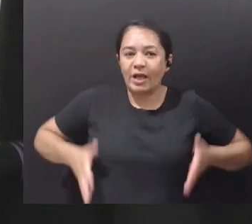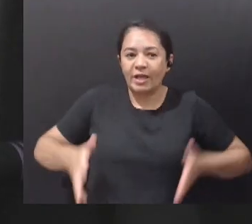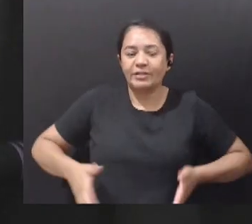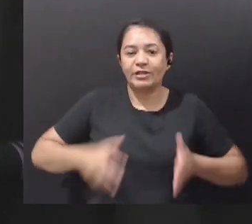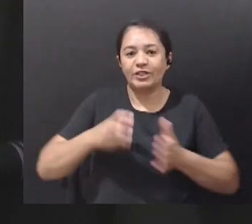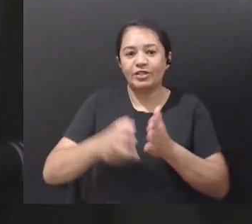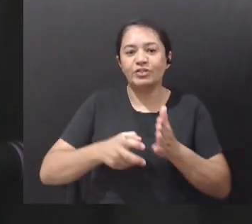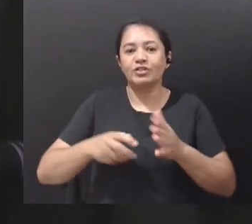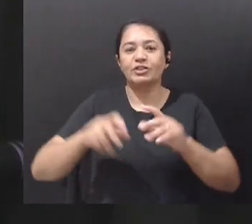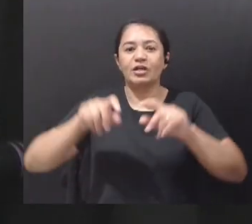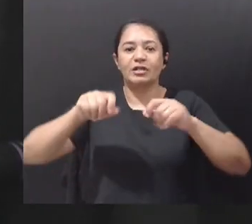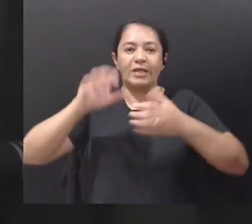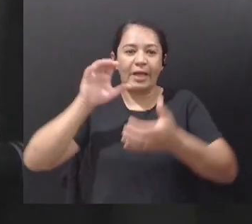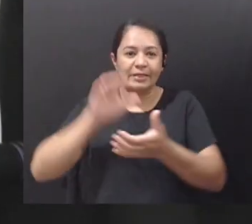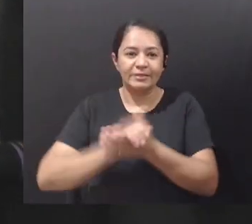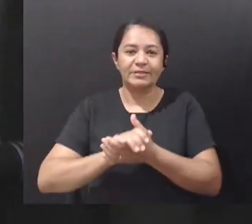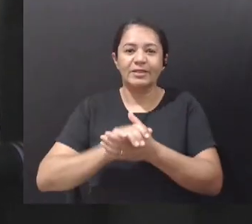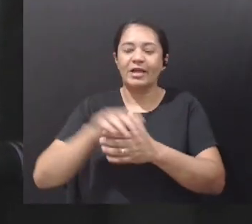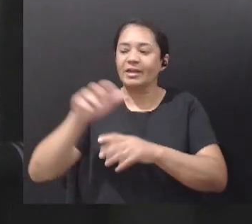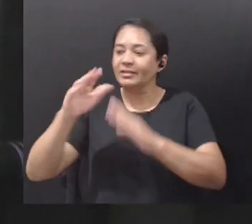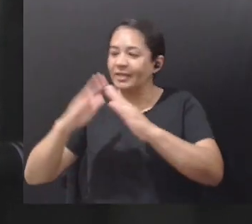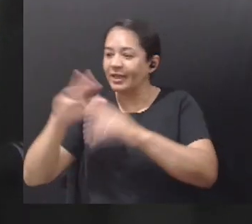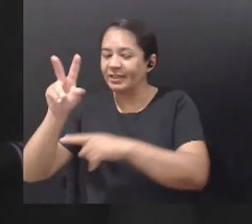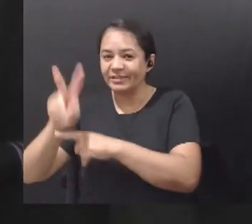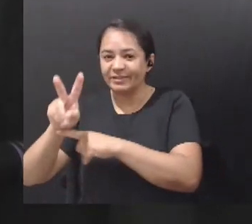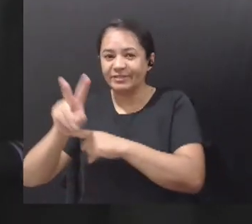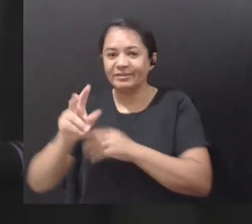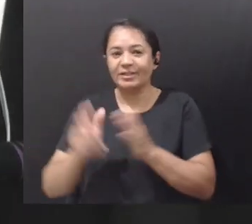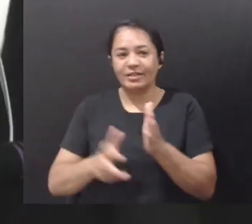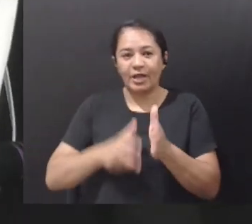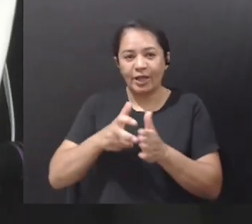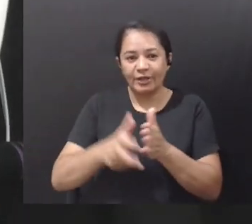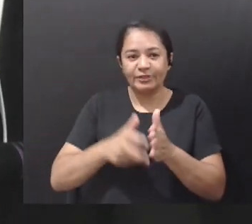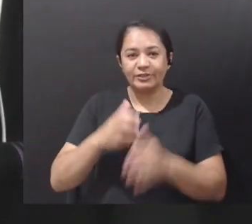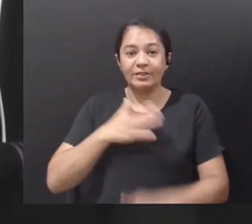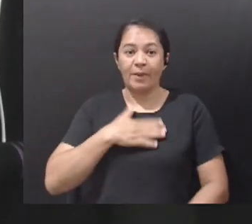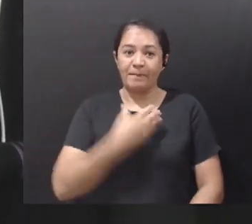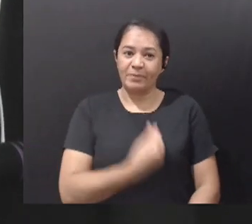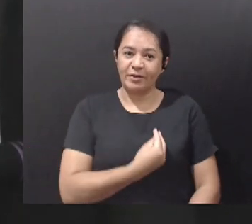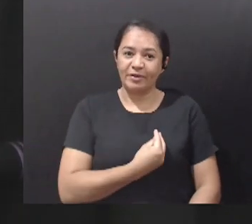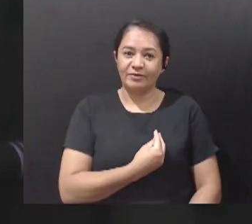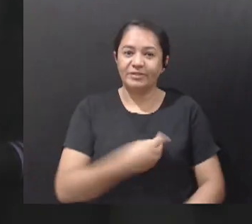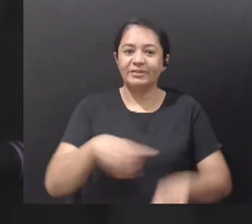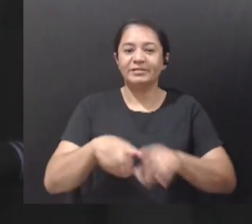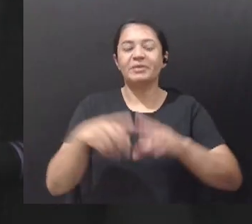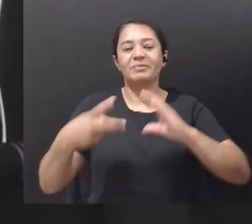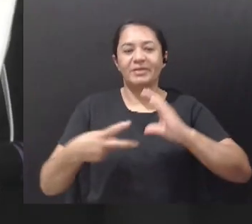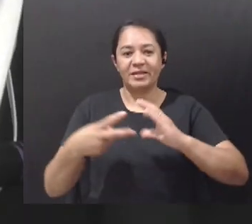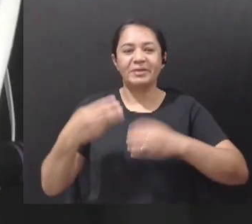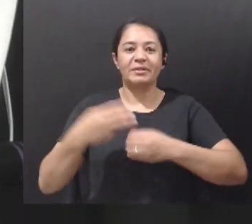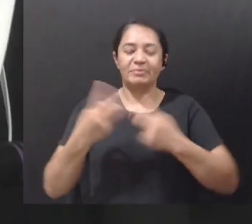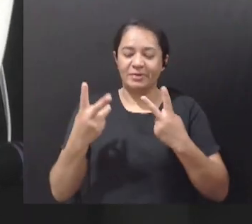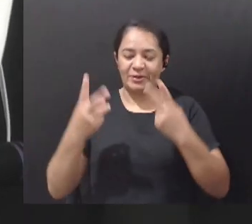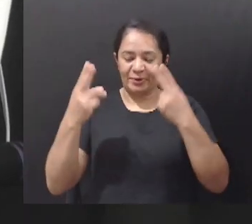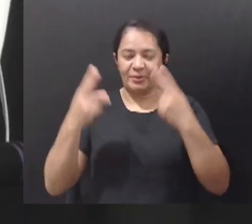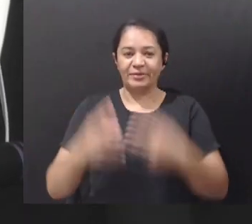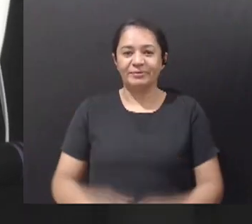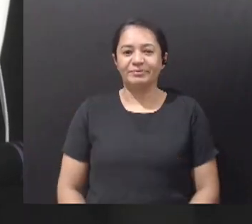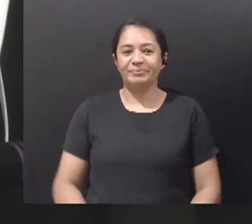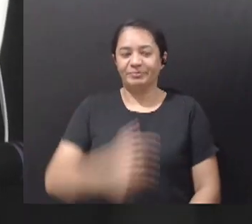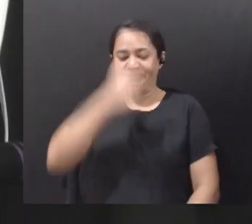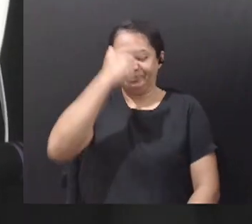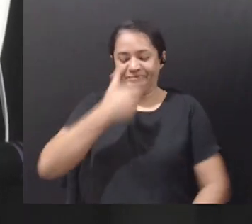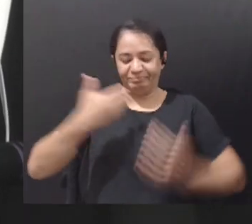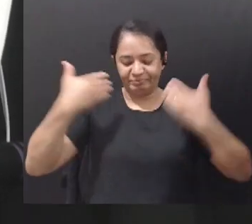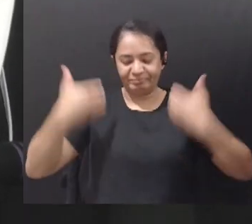cuidar da casa. Então, a cadeira de rodas também faz parte da minha vida, como a Câmara Municipal faz. Então, essa é a Célia Leão. Tá certo, Célia.